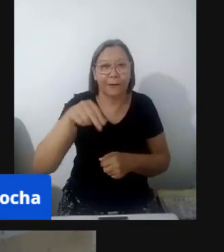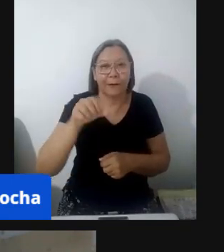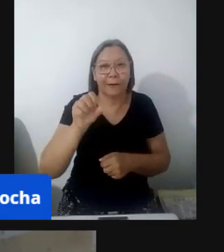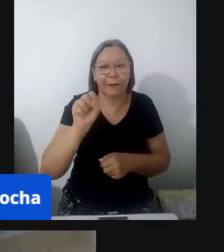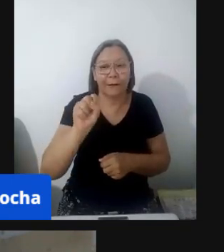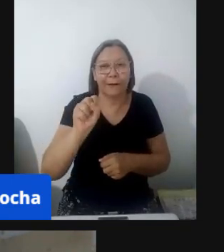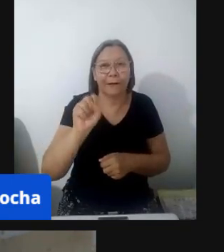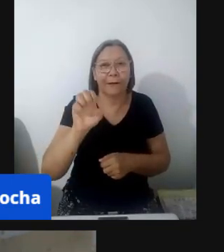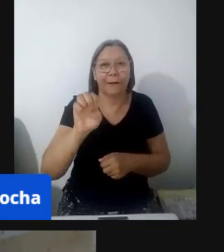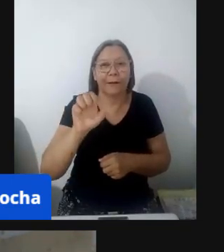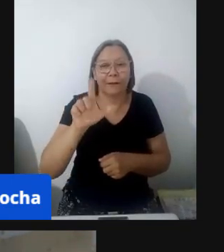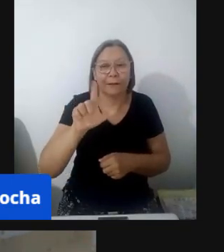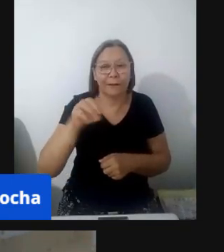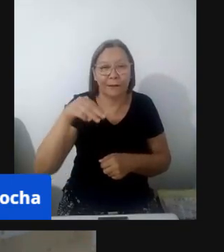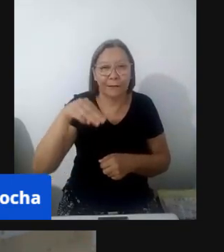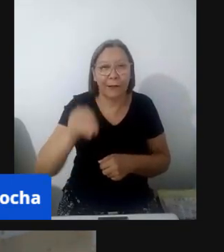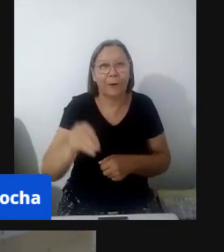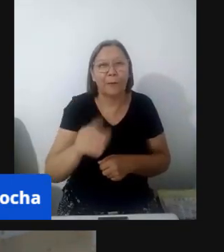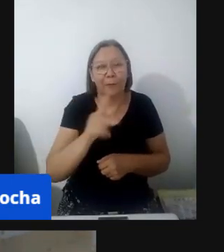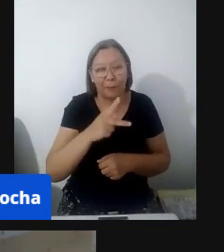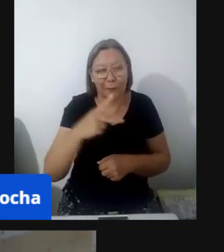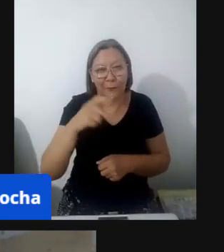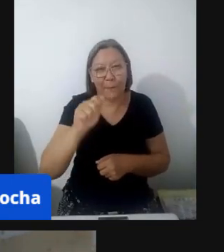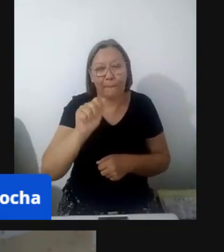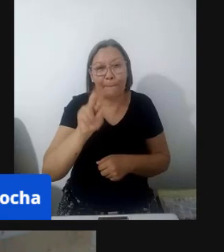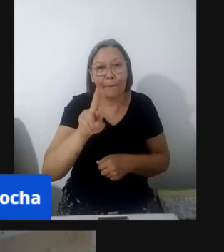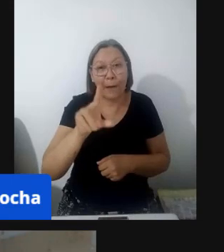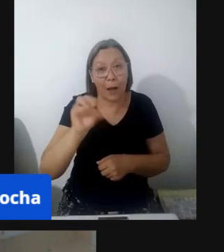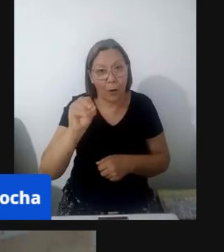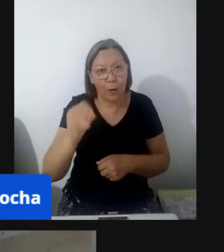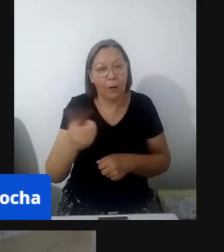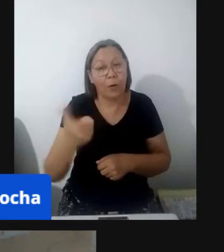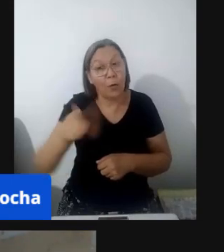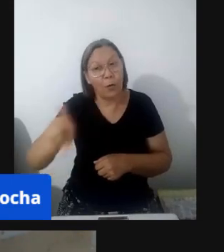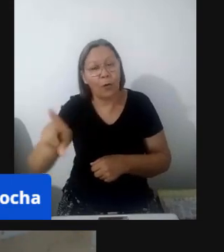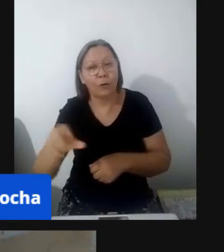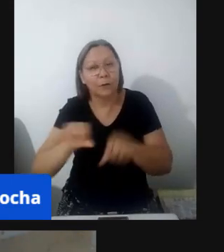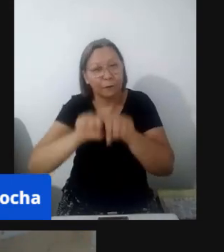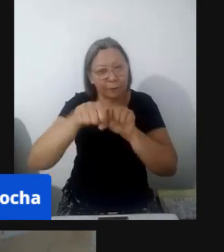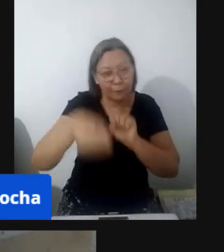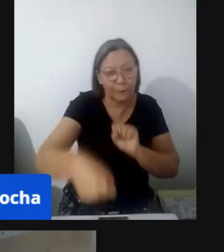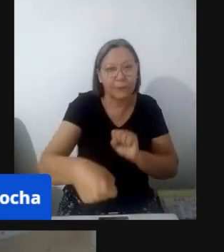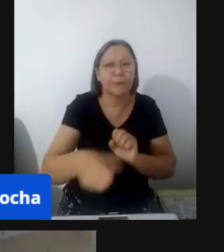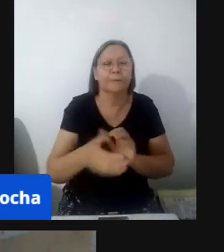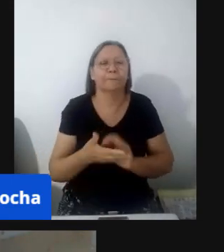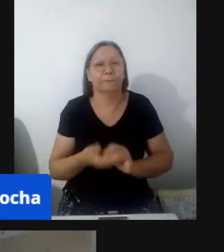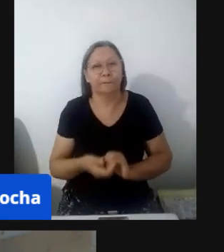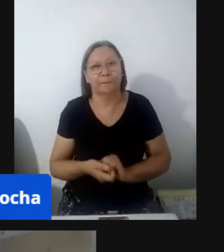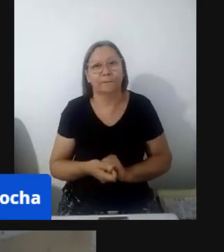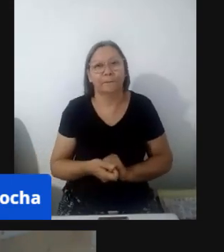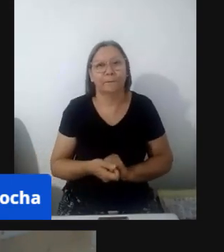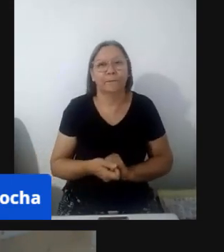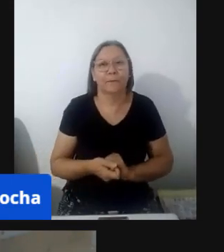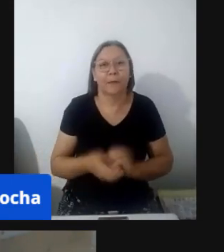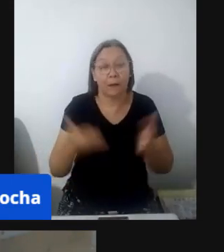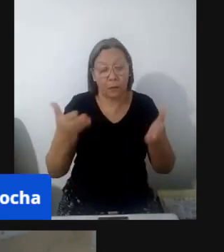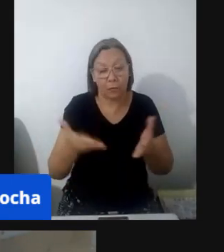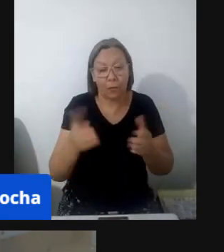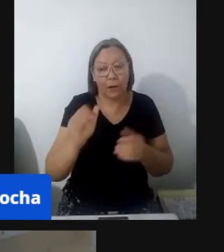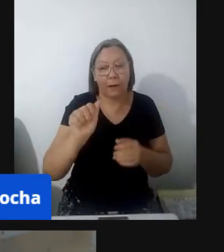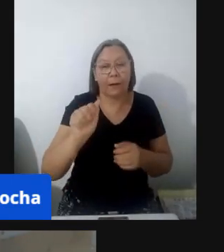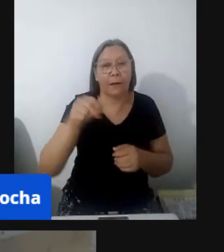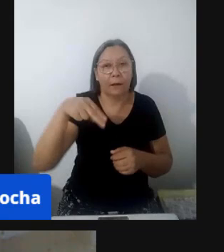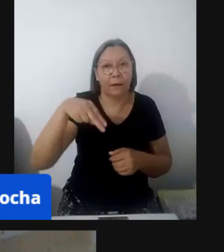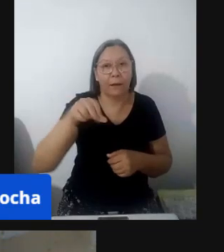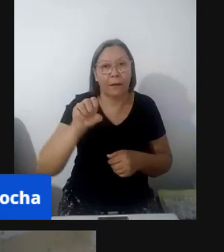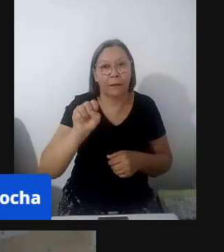Pablo esteve comigo em outra formação, convido o professor Anselmo para falar suas palavras finais. Professor Anselmo,